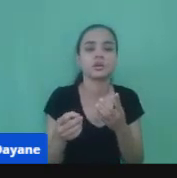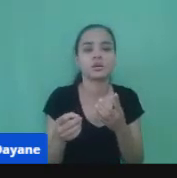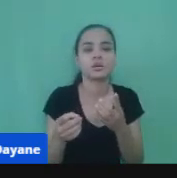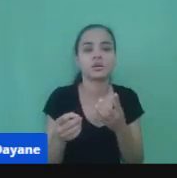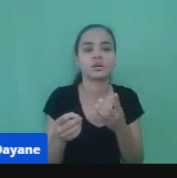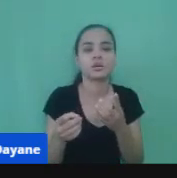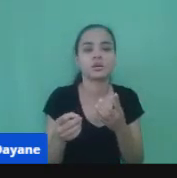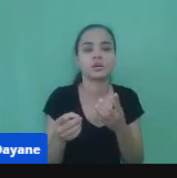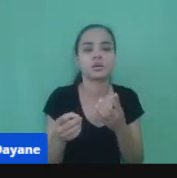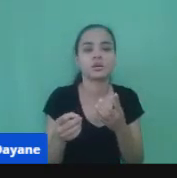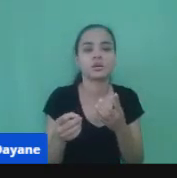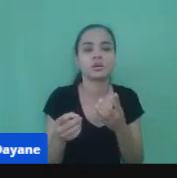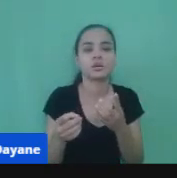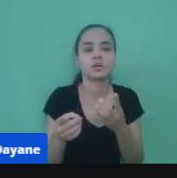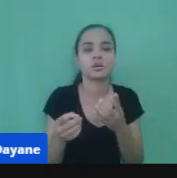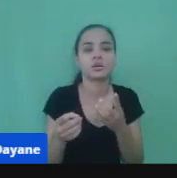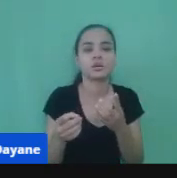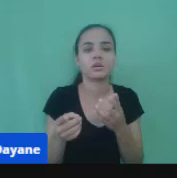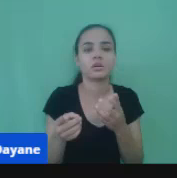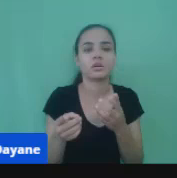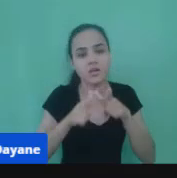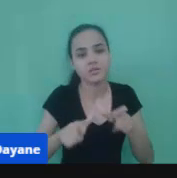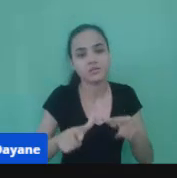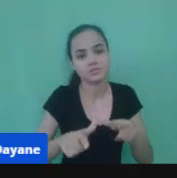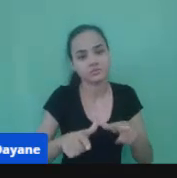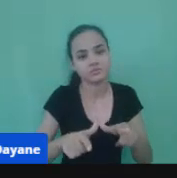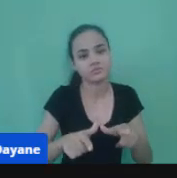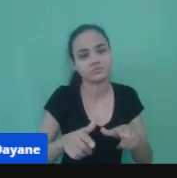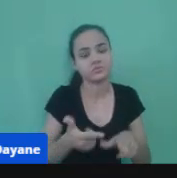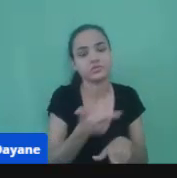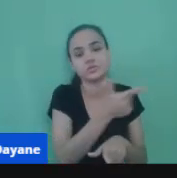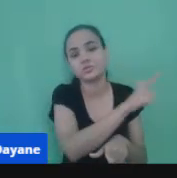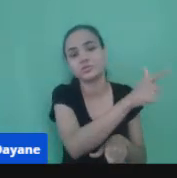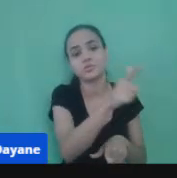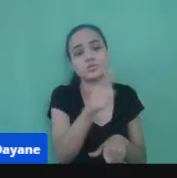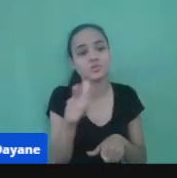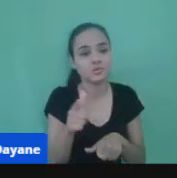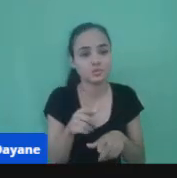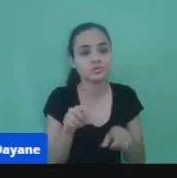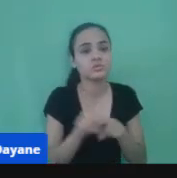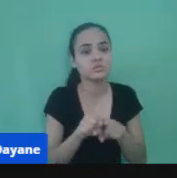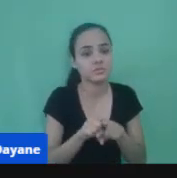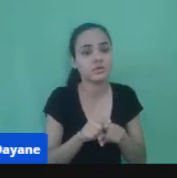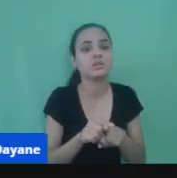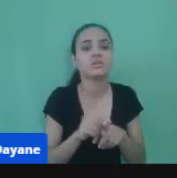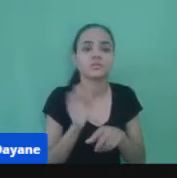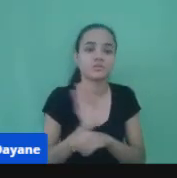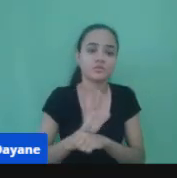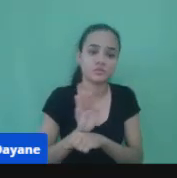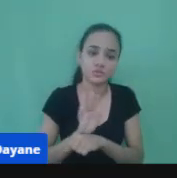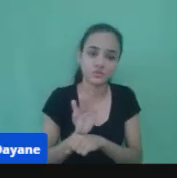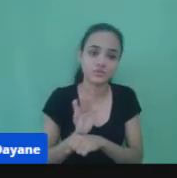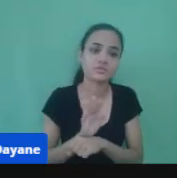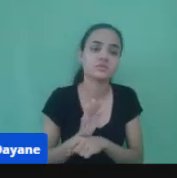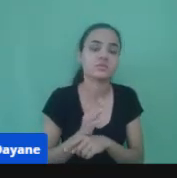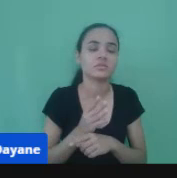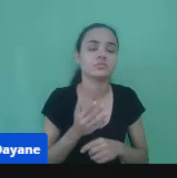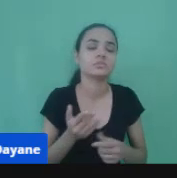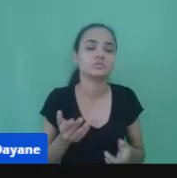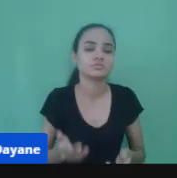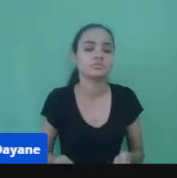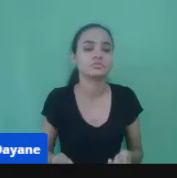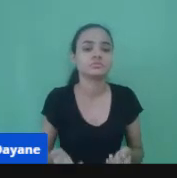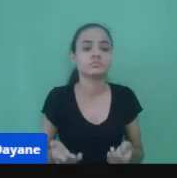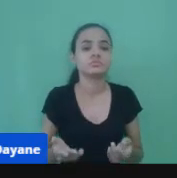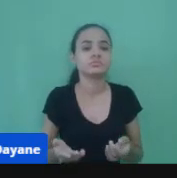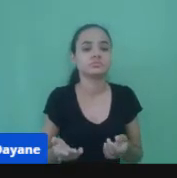outras formas de arte, como a arte circense e o cinema. Então, veja só, que eu falei, está previsto em vários